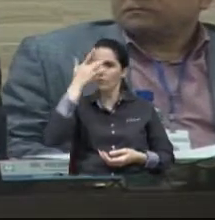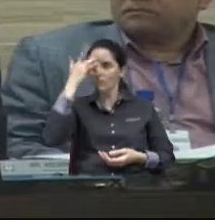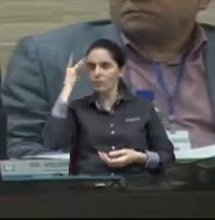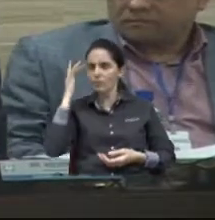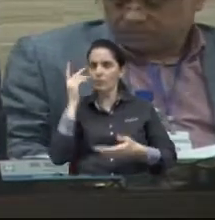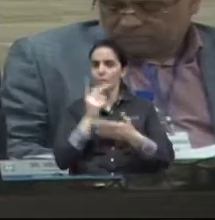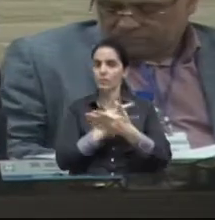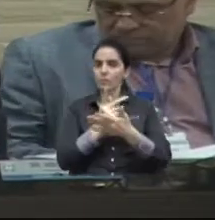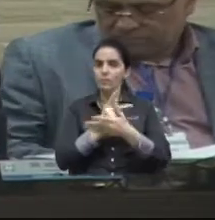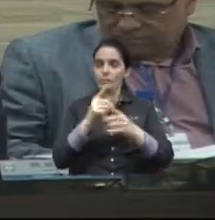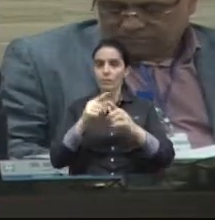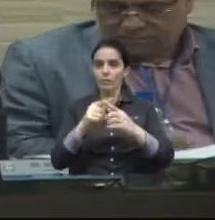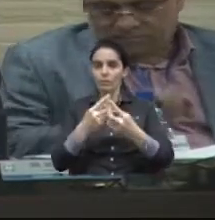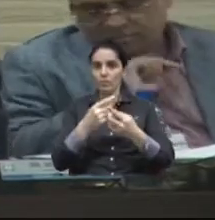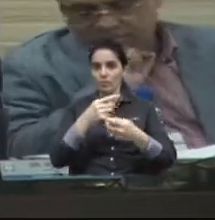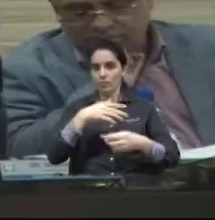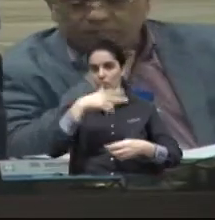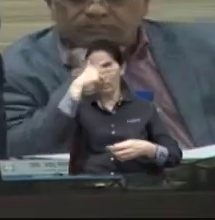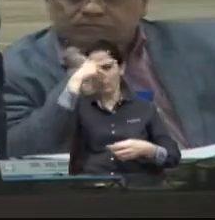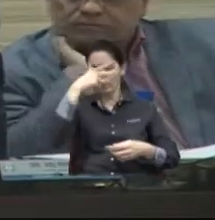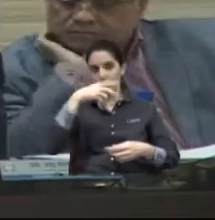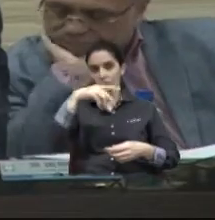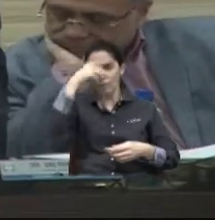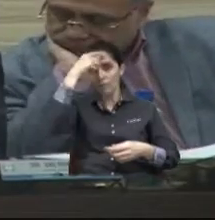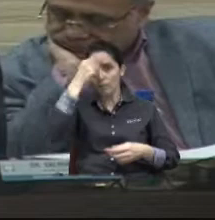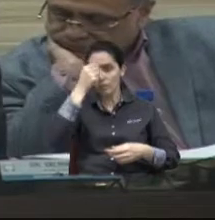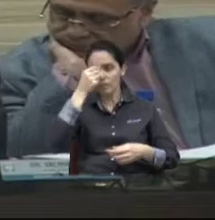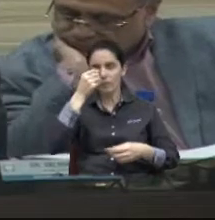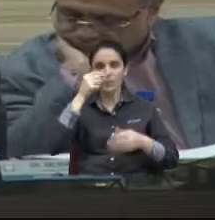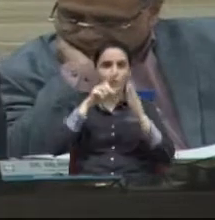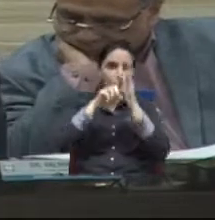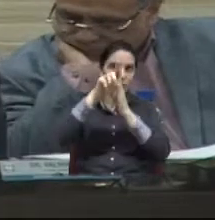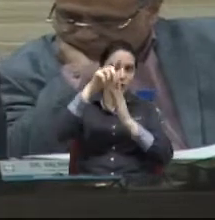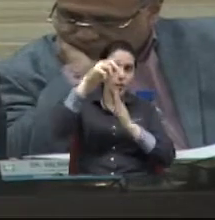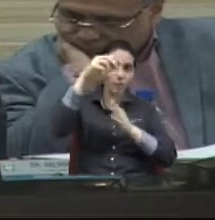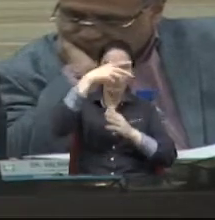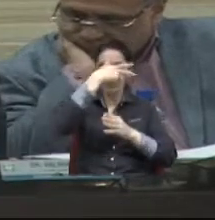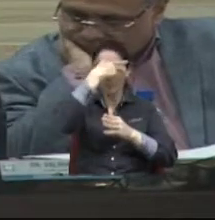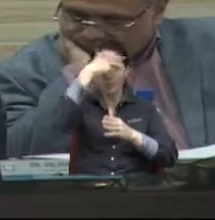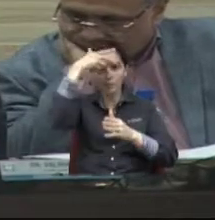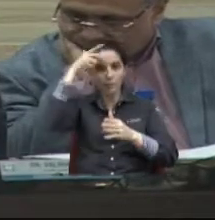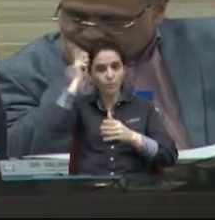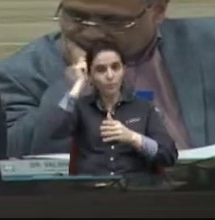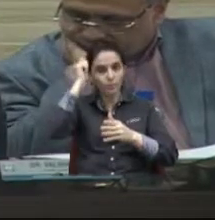saber, eu fiz um requerimento para saber do executivo se é realmente de praxe o desconto, se isso